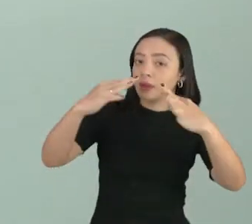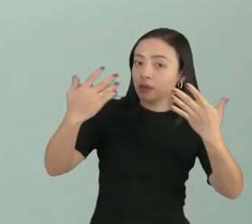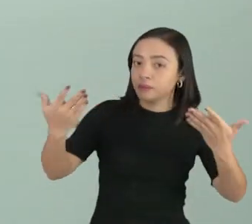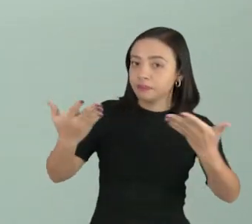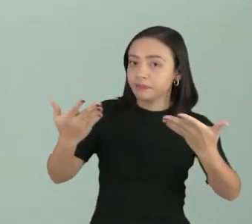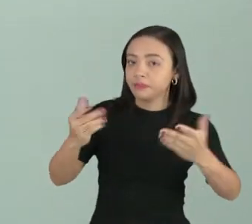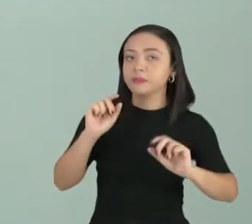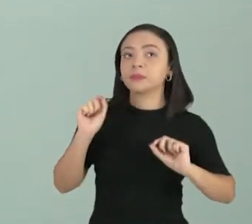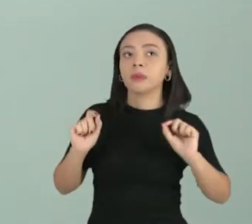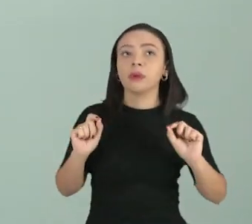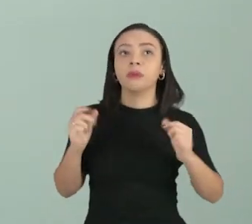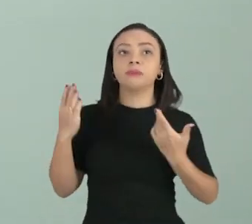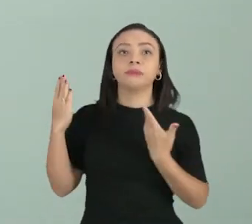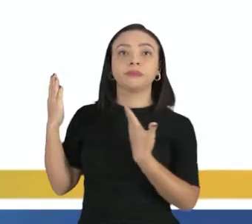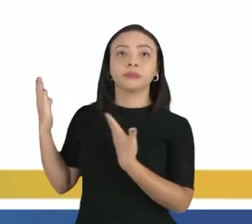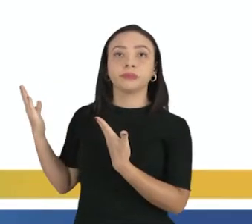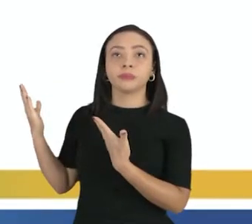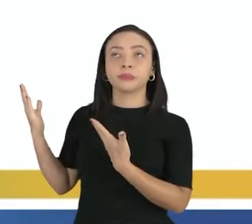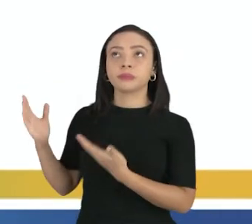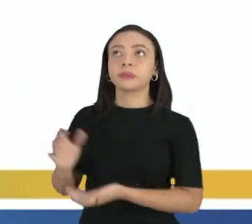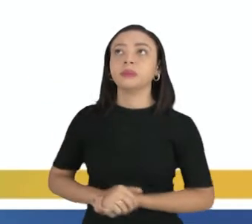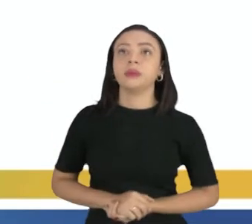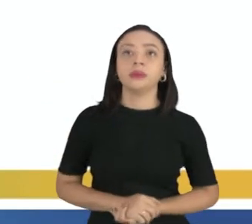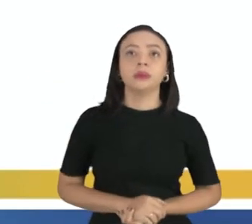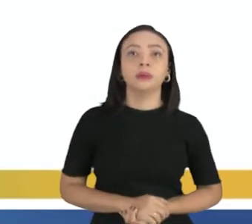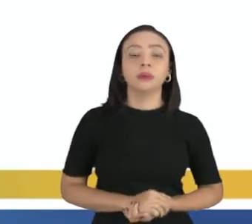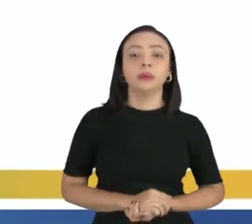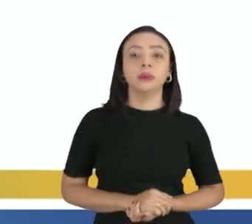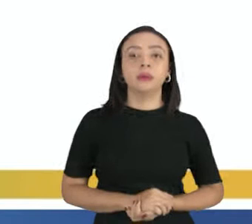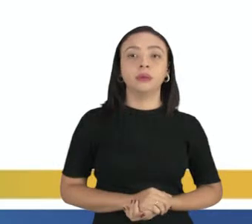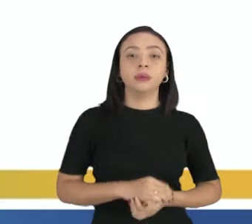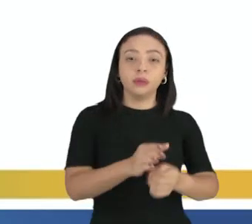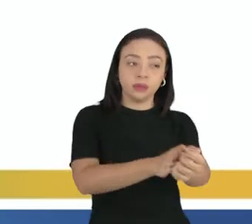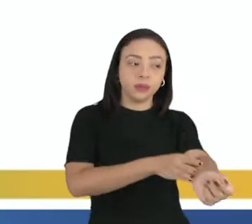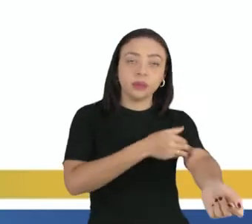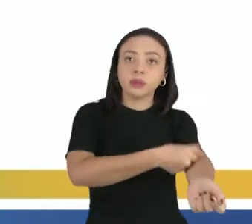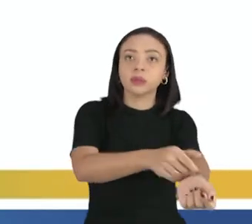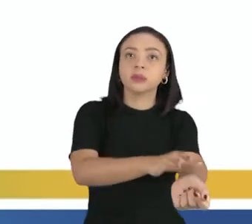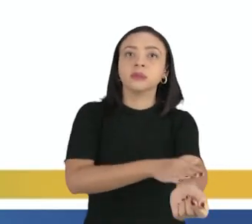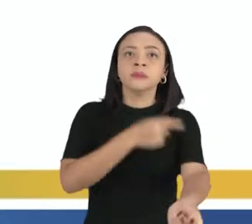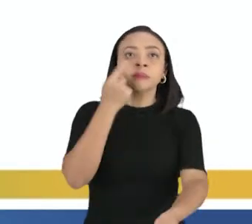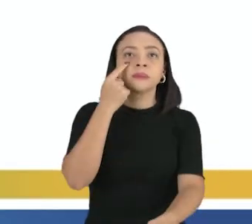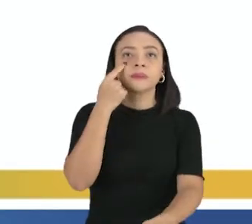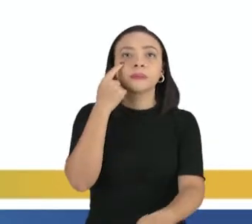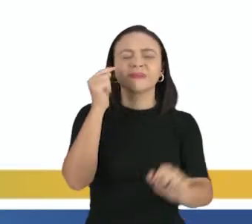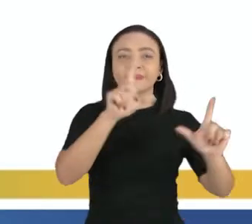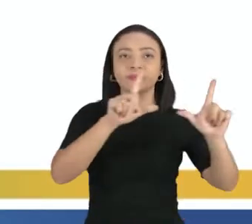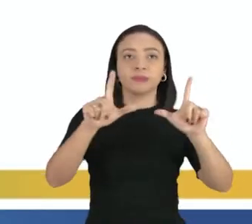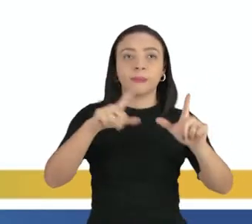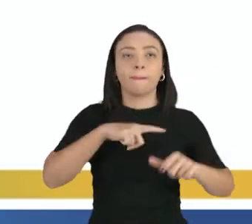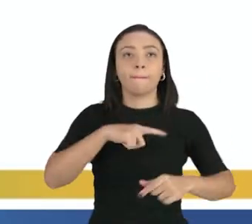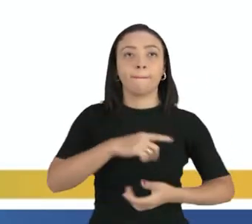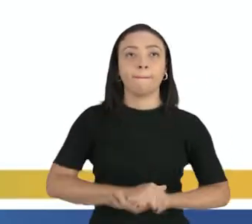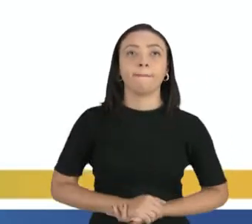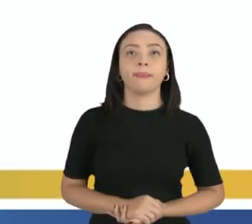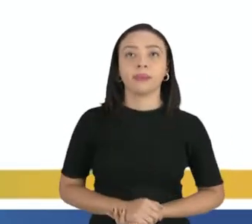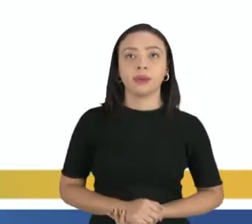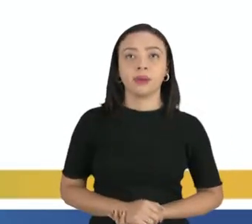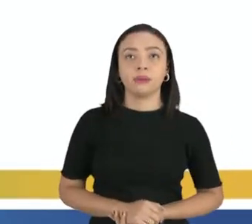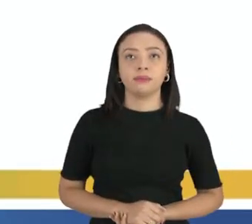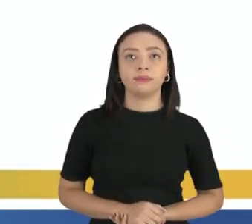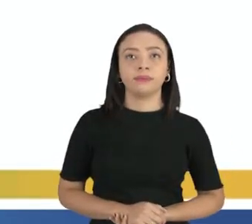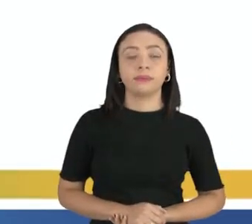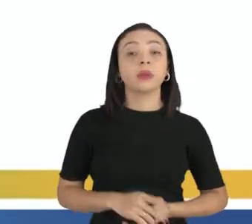aqui agora algumas pinturas corporais. Acompanhem aqui na tela comigo algumas pinturas